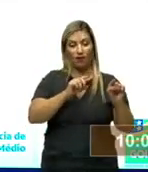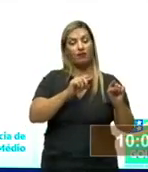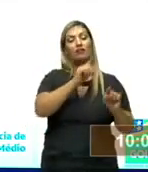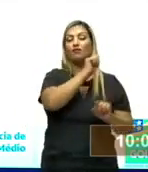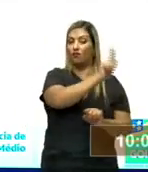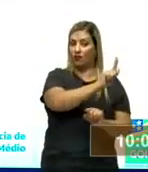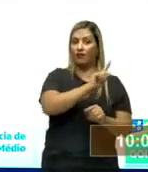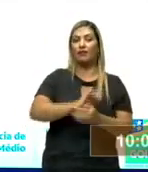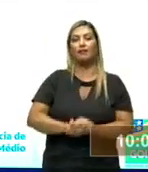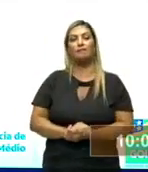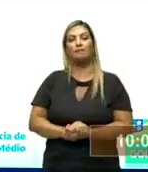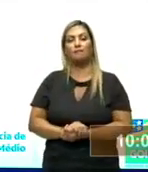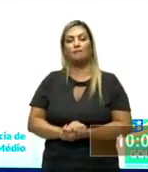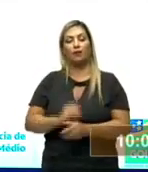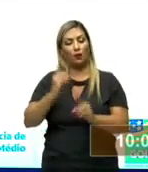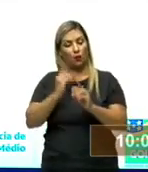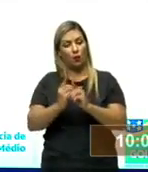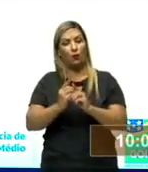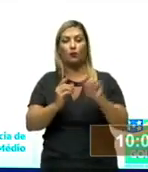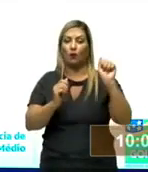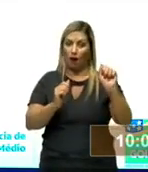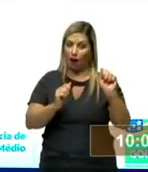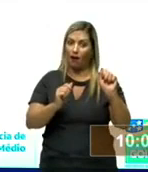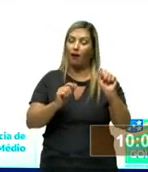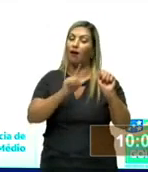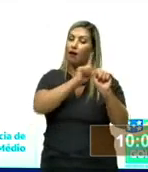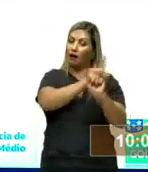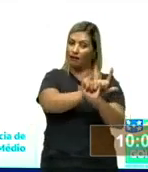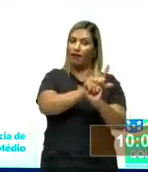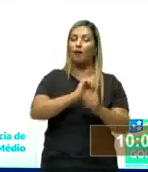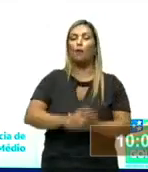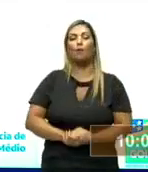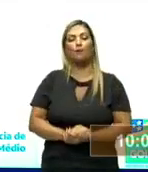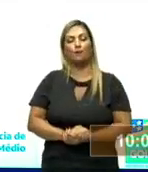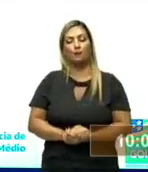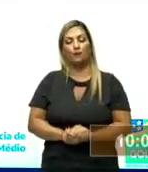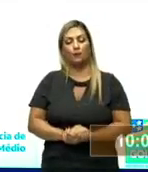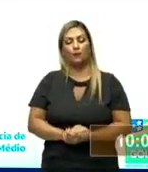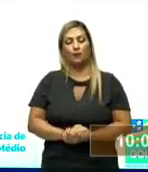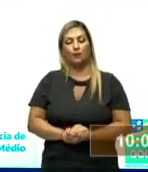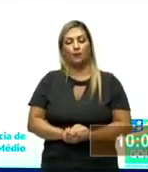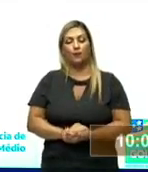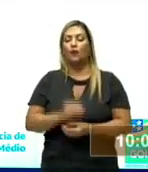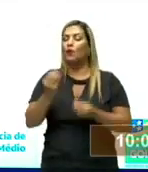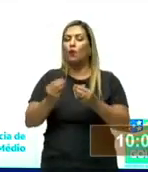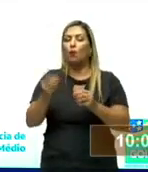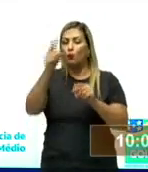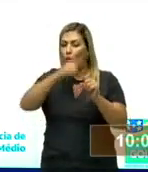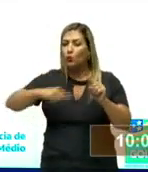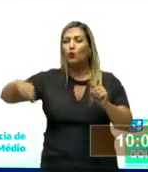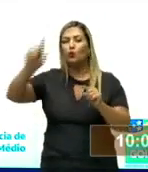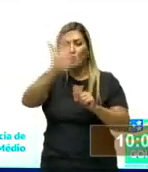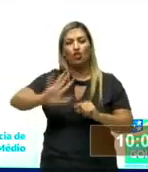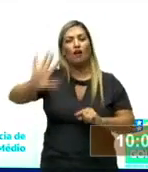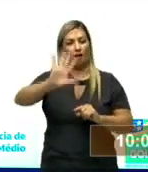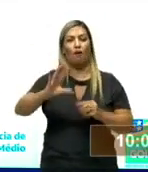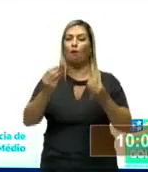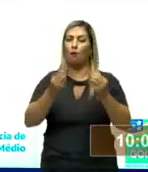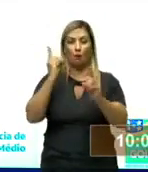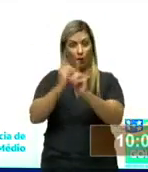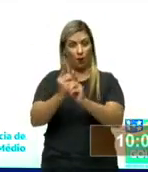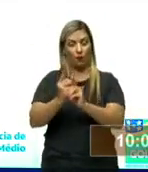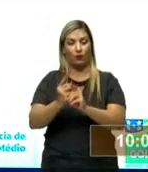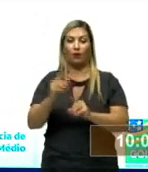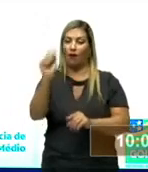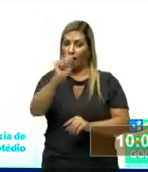e dado o raio eu encontro a área lateral beleza e aí como é que eu encontro a área total área total